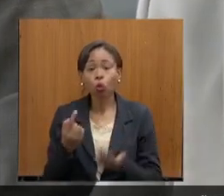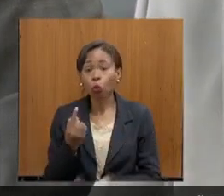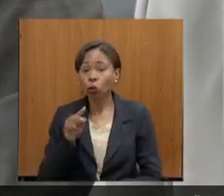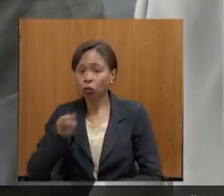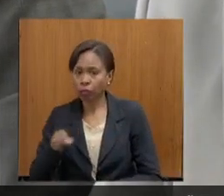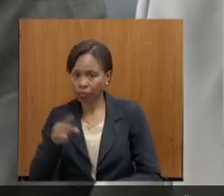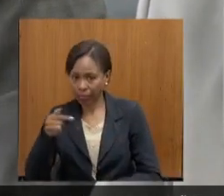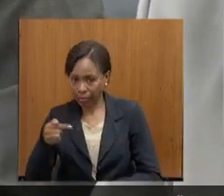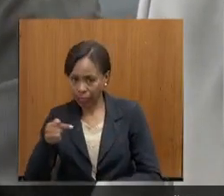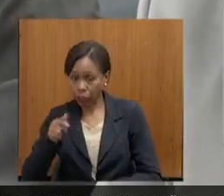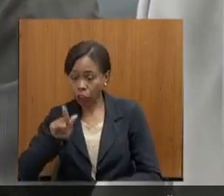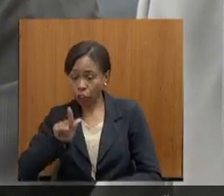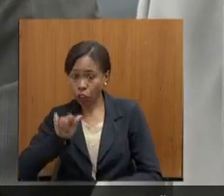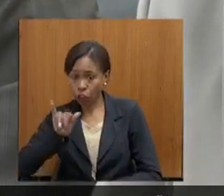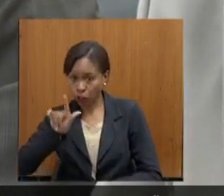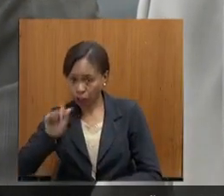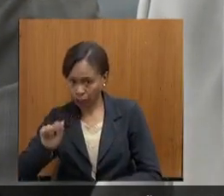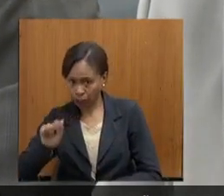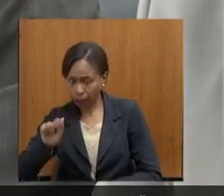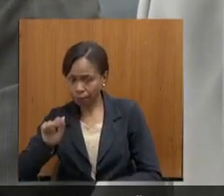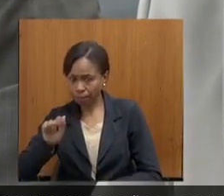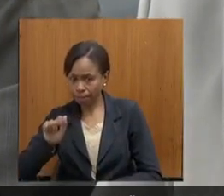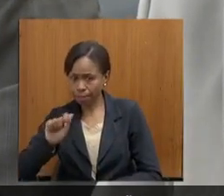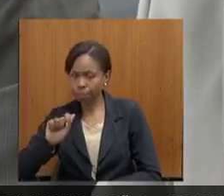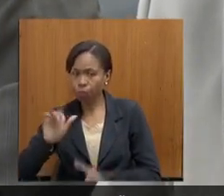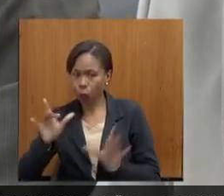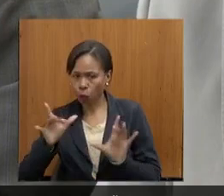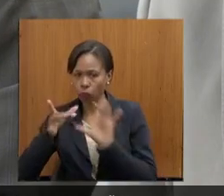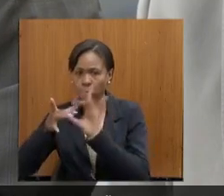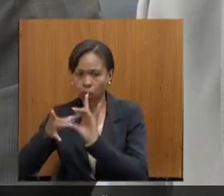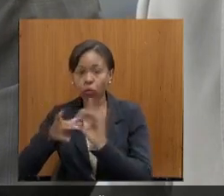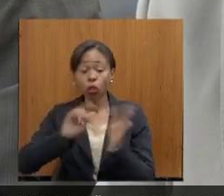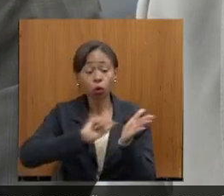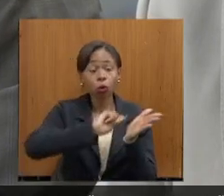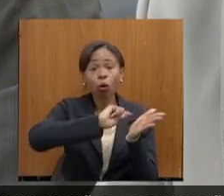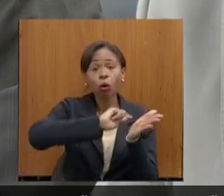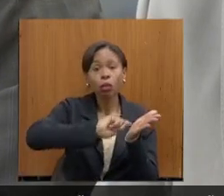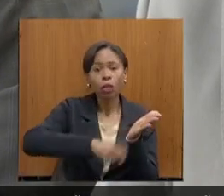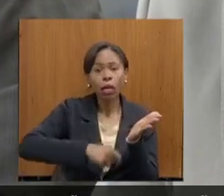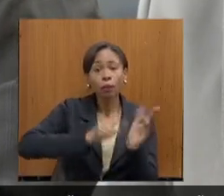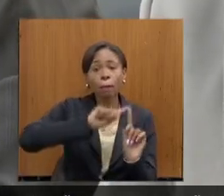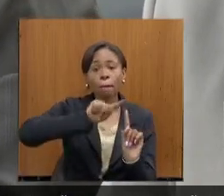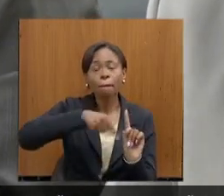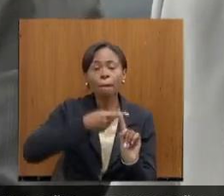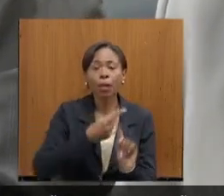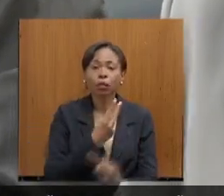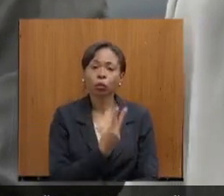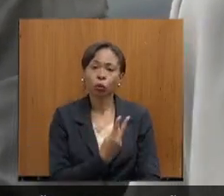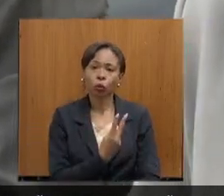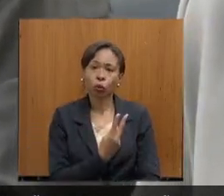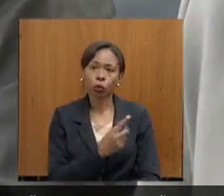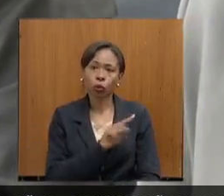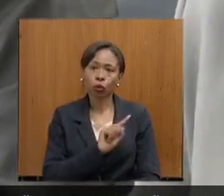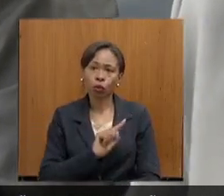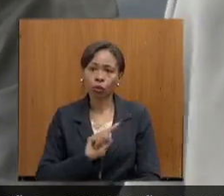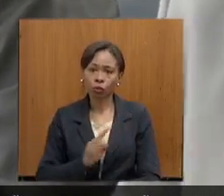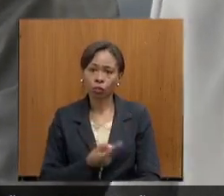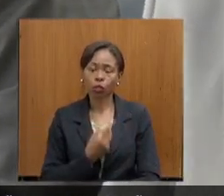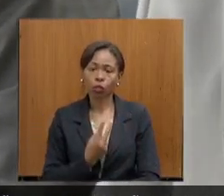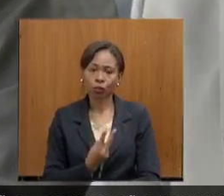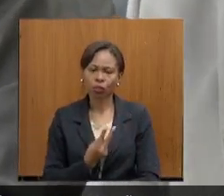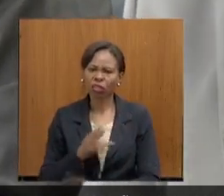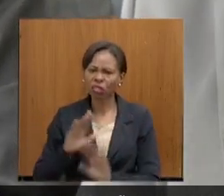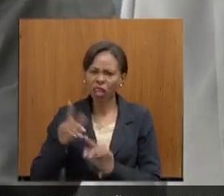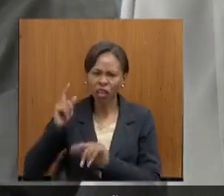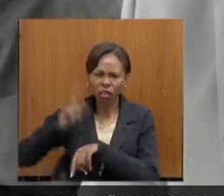1,7 GB conectados e com contrato assinado nós temos mais 2,2 GB já